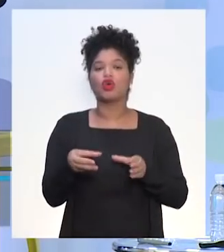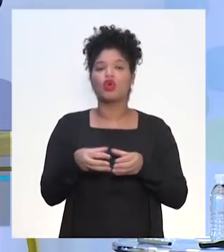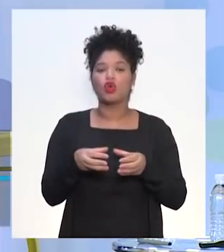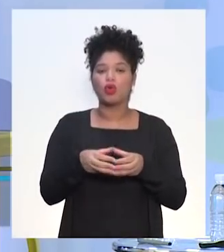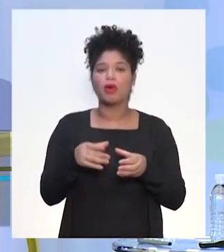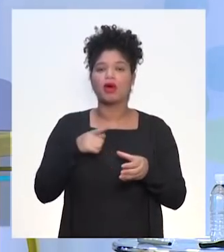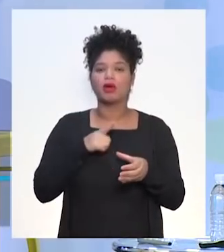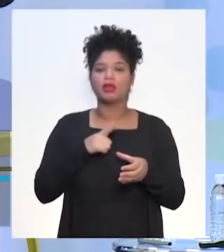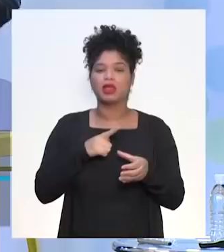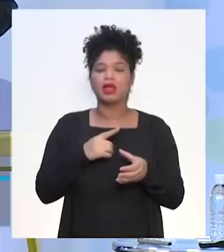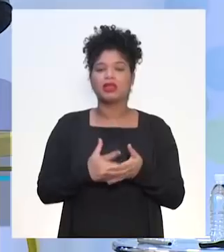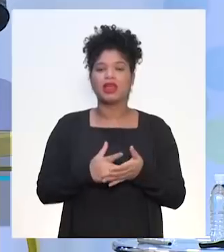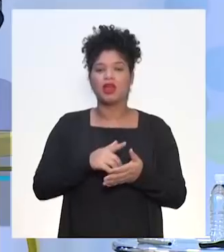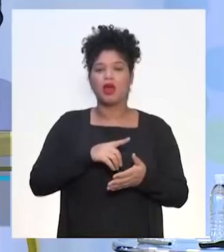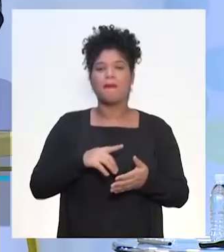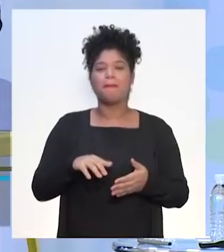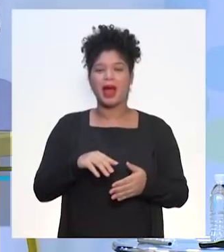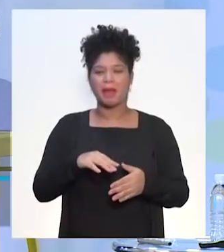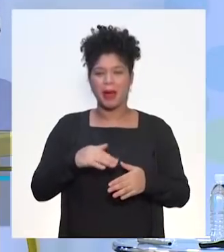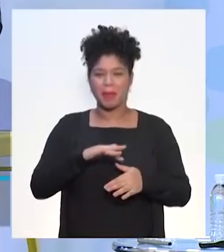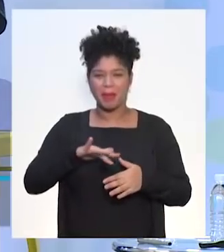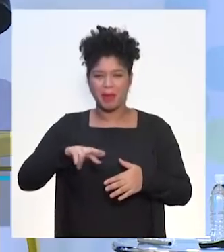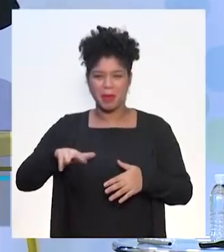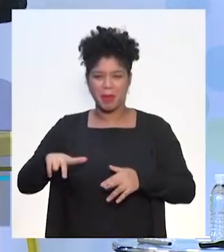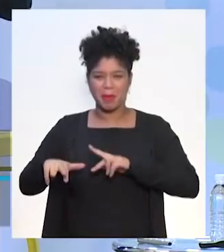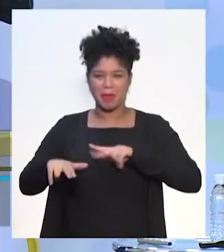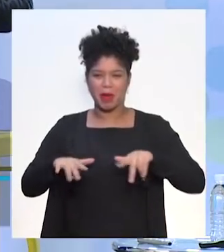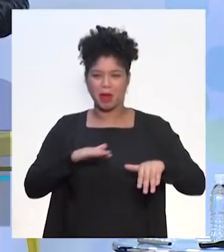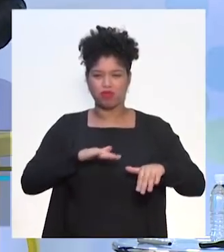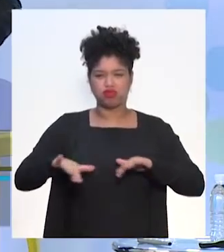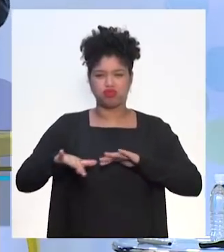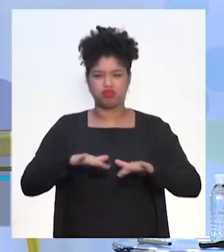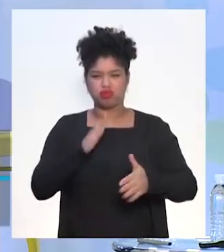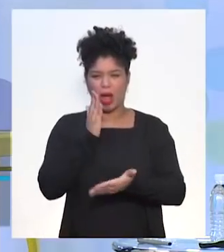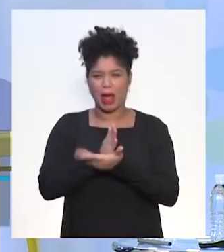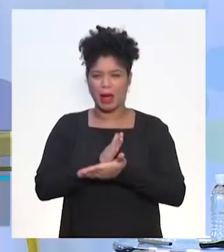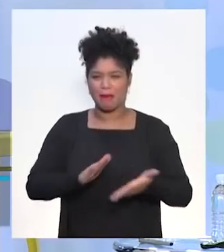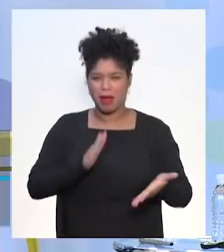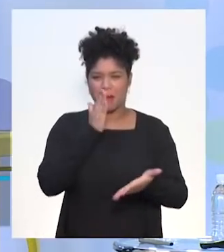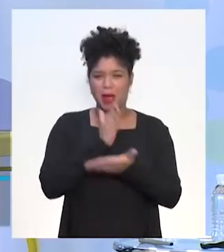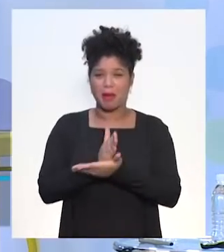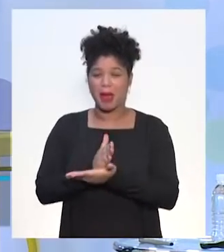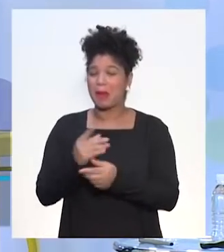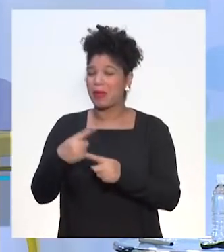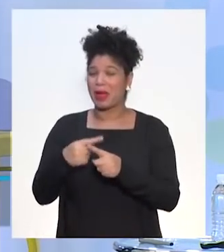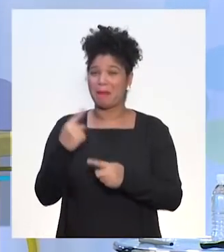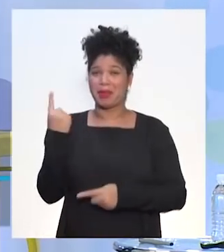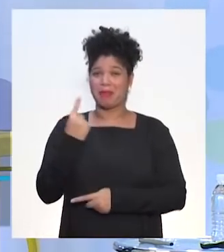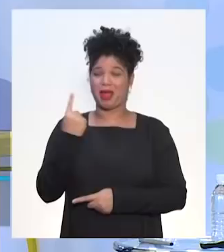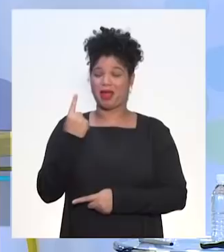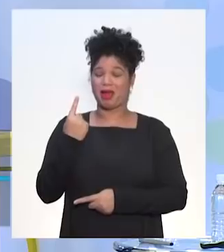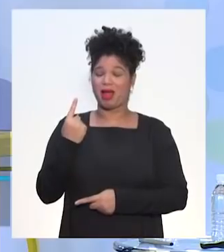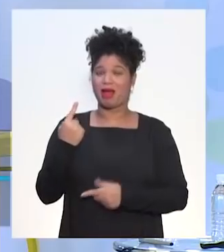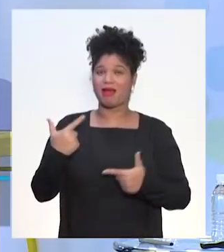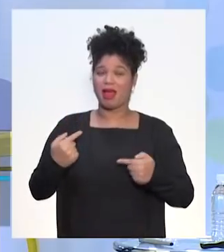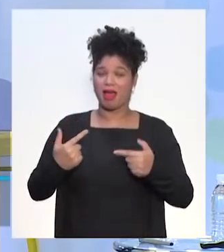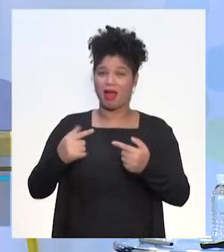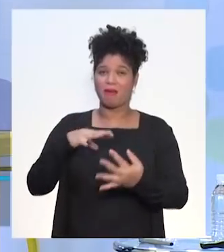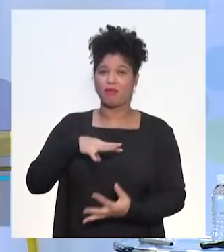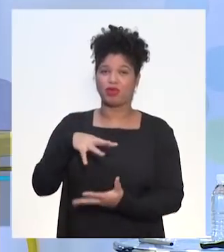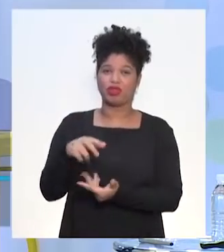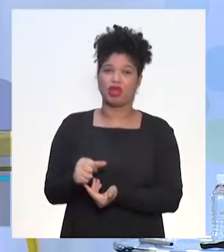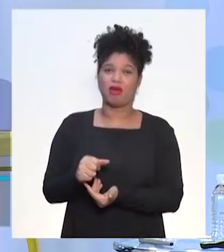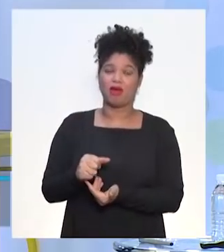a devastação das consequências, não só da Primeira Guerra Mundial, mas de sua derrota e